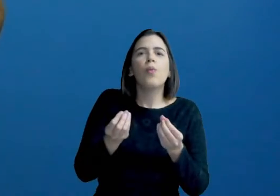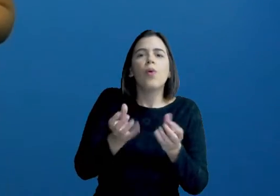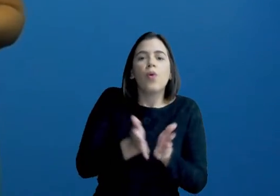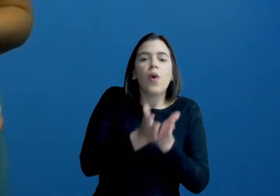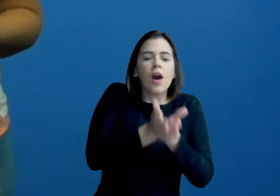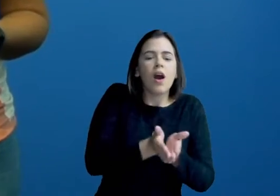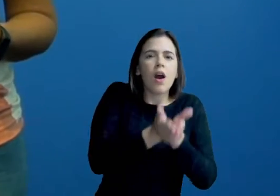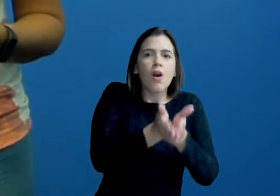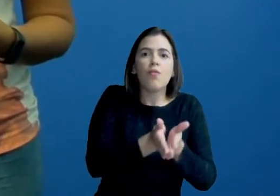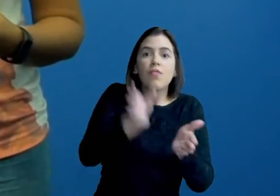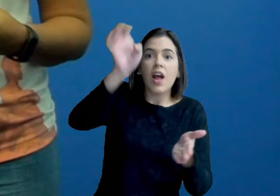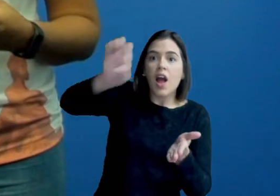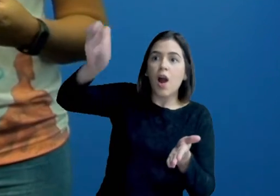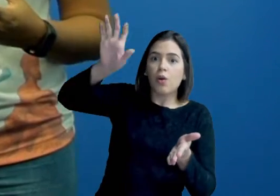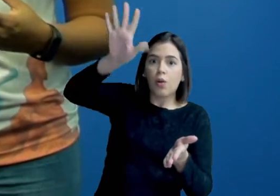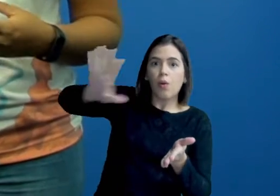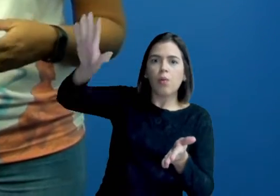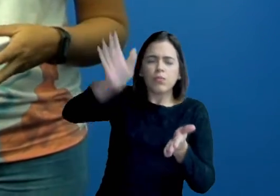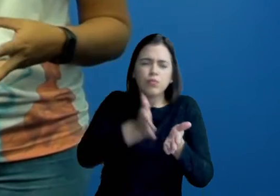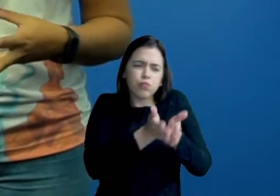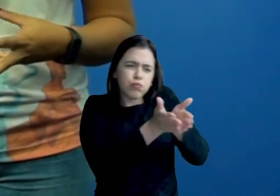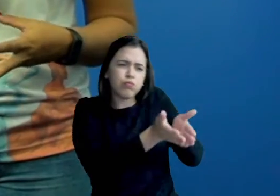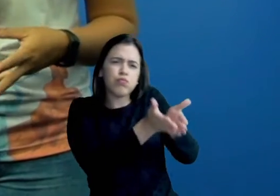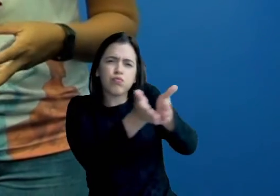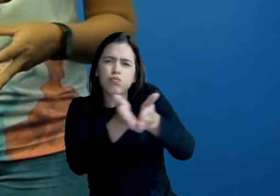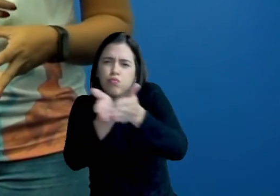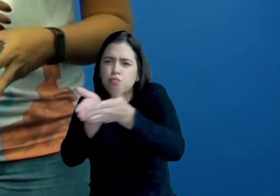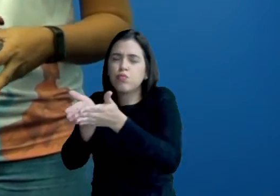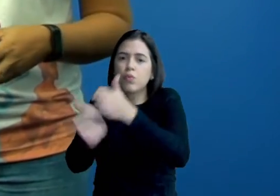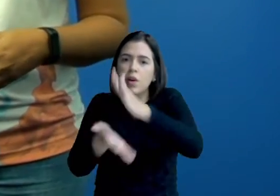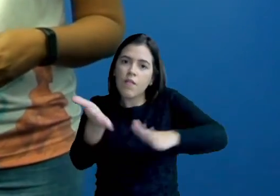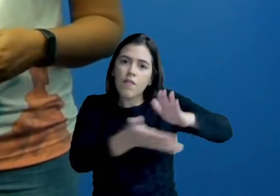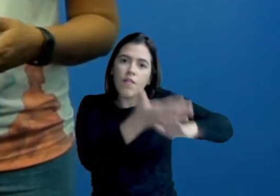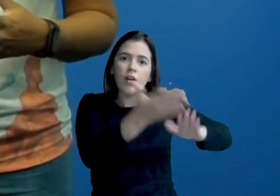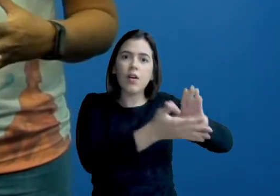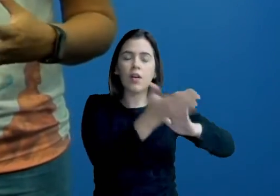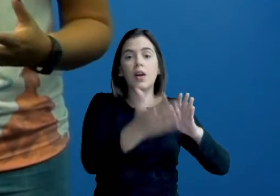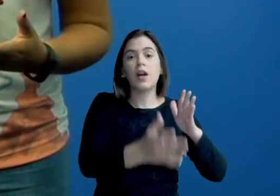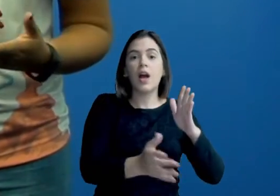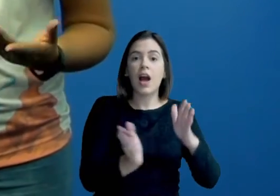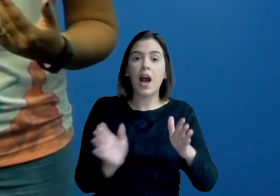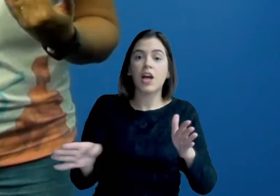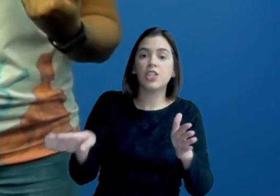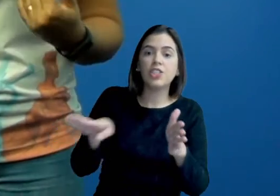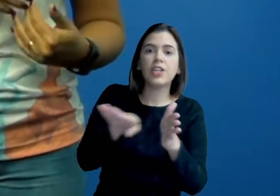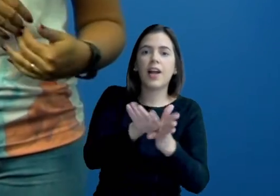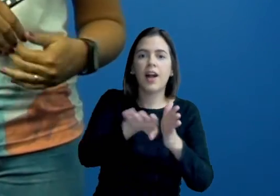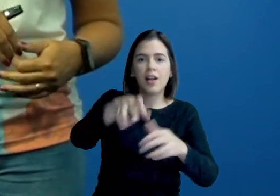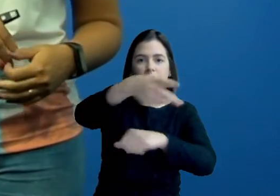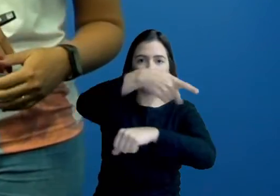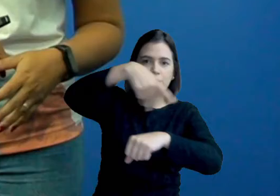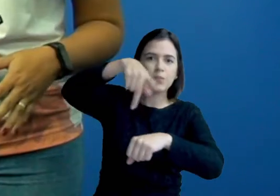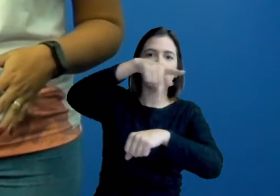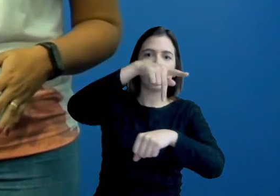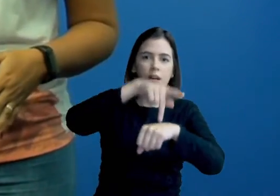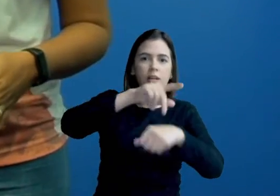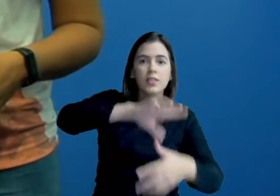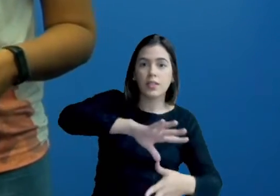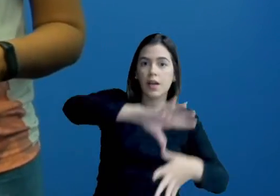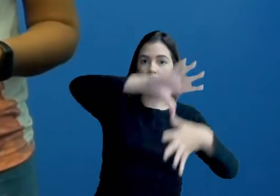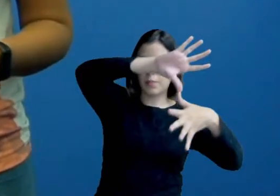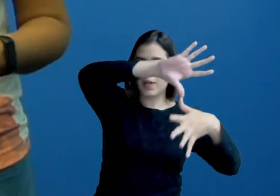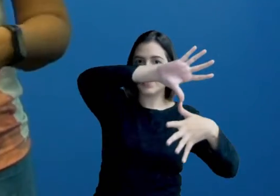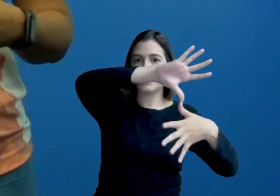europeus começaram a viajar para a América e a descobrir os países, chegar nos países